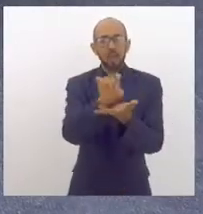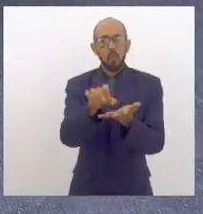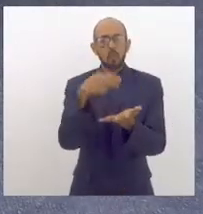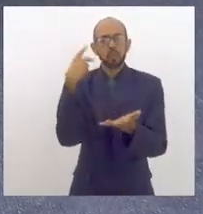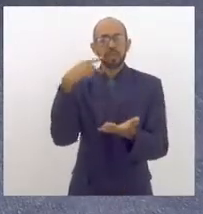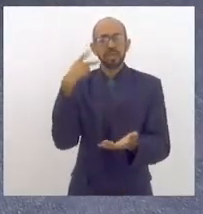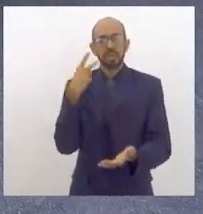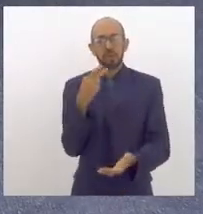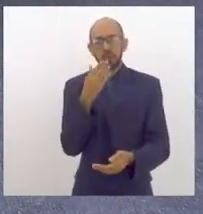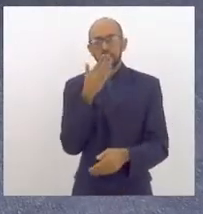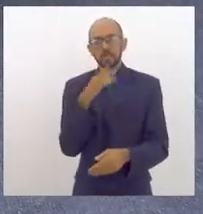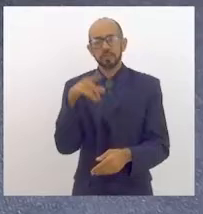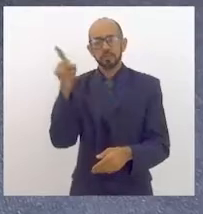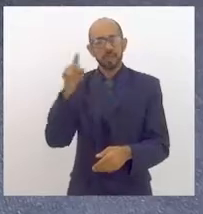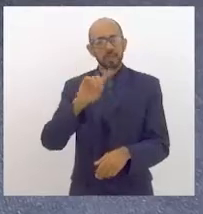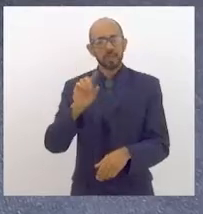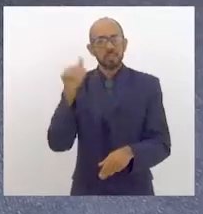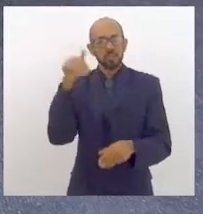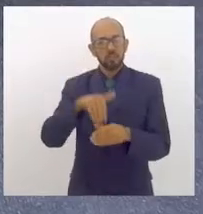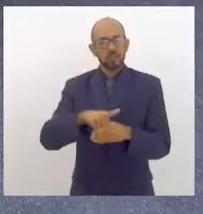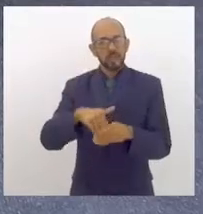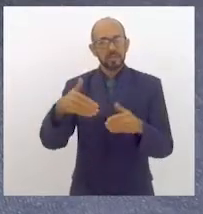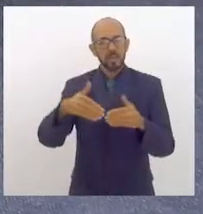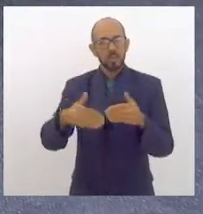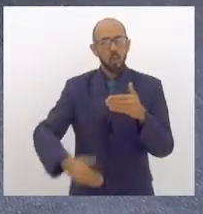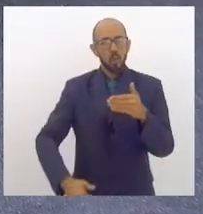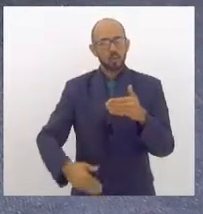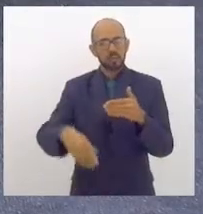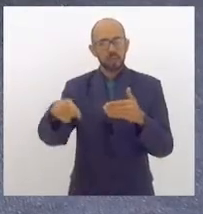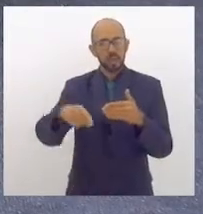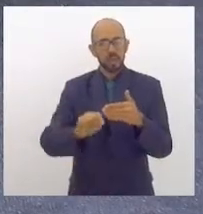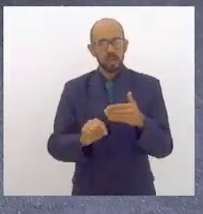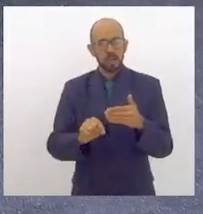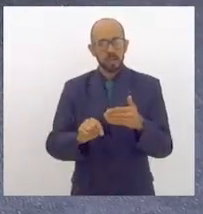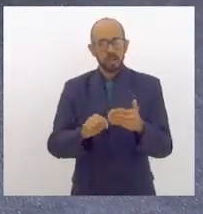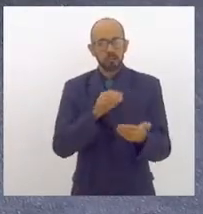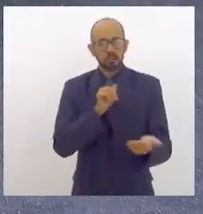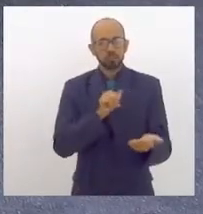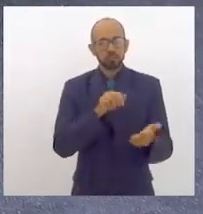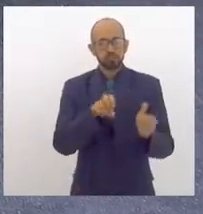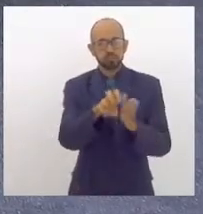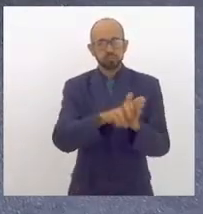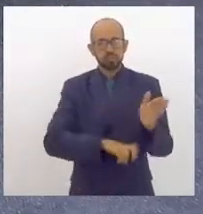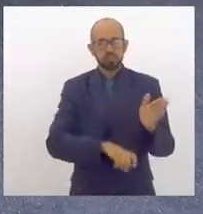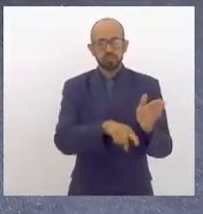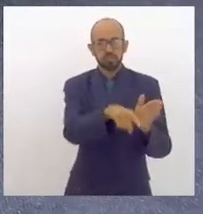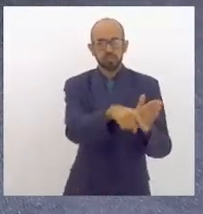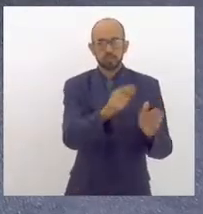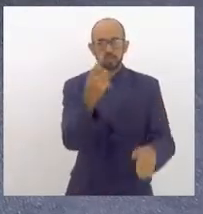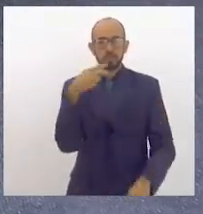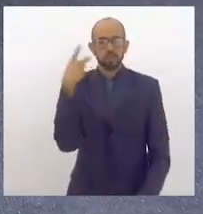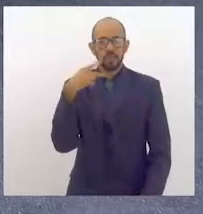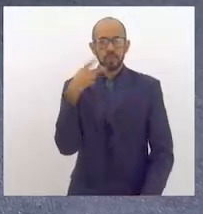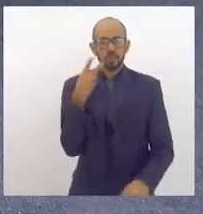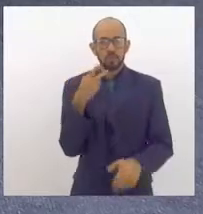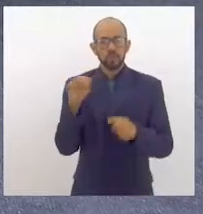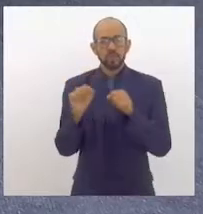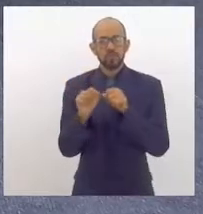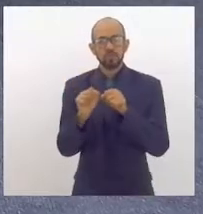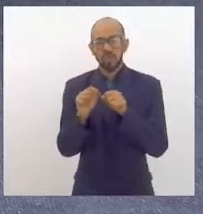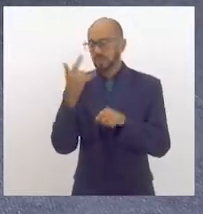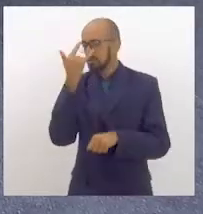pedindo para que esses vereadores voltassem contra a cassação de um vereador que se utilizou também